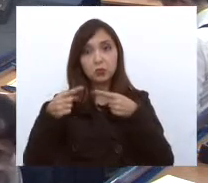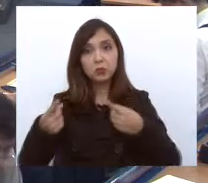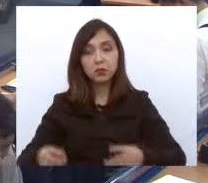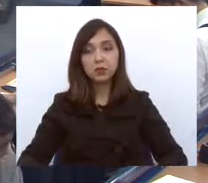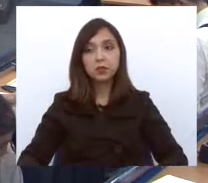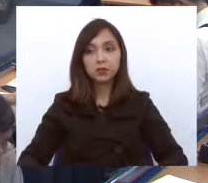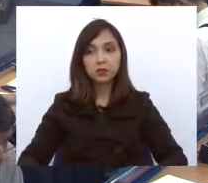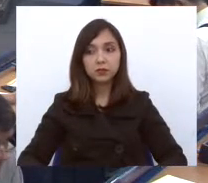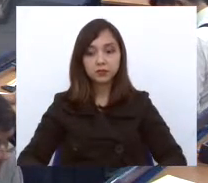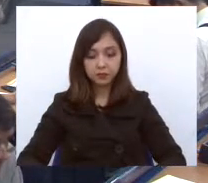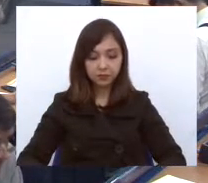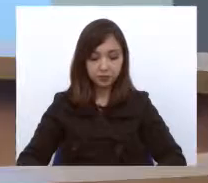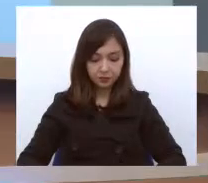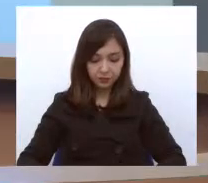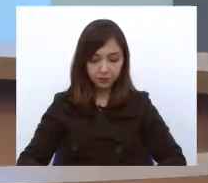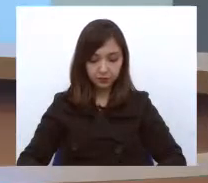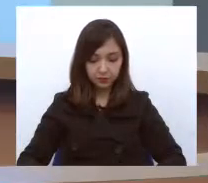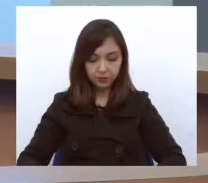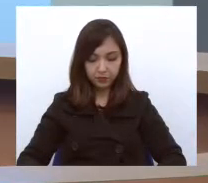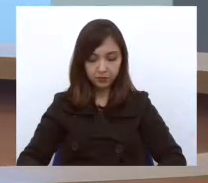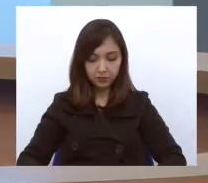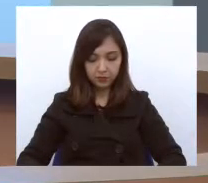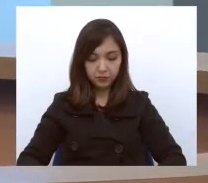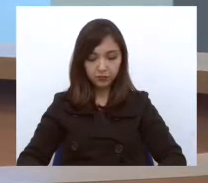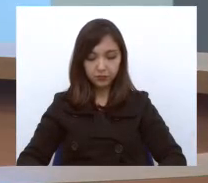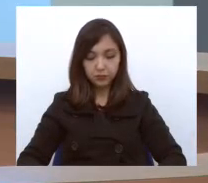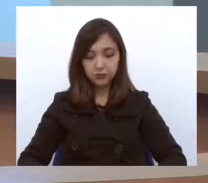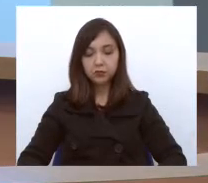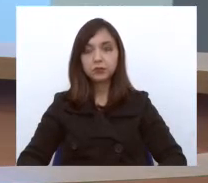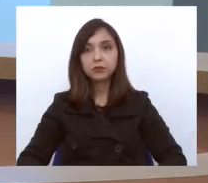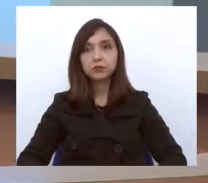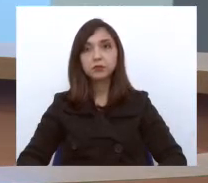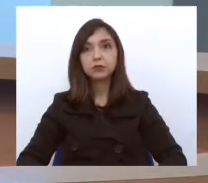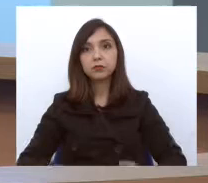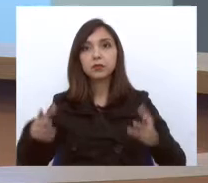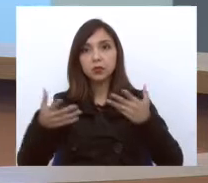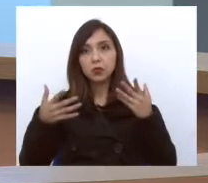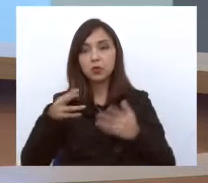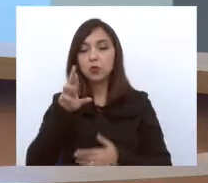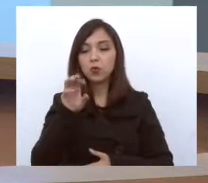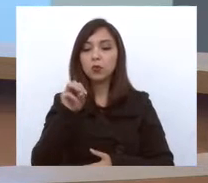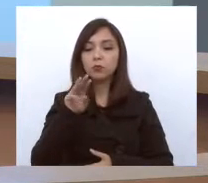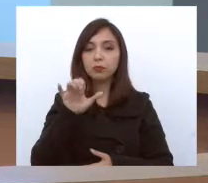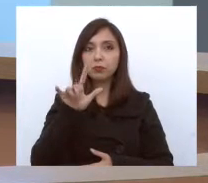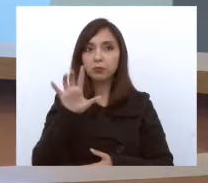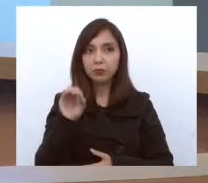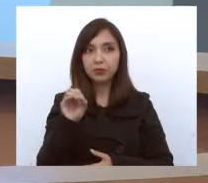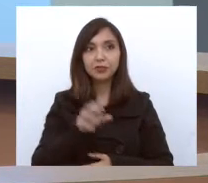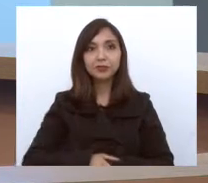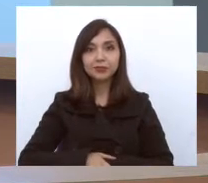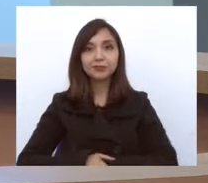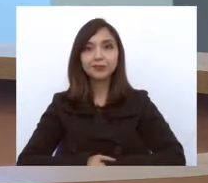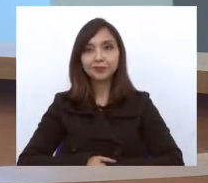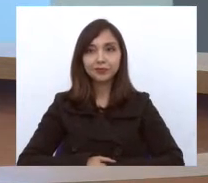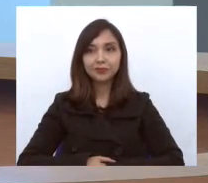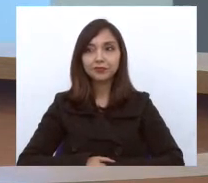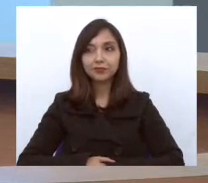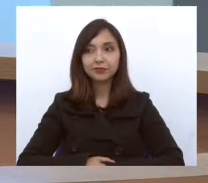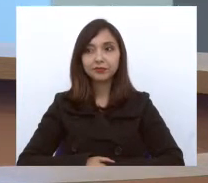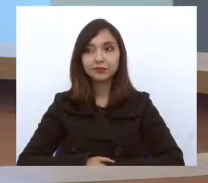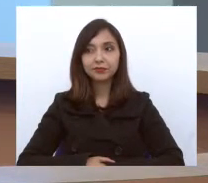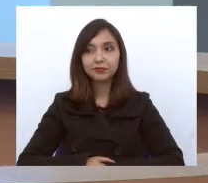No item 20, nós estamos, aí o vereador Romildo vem arguir